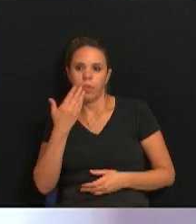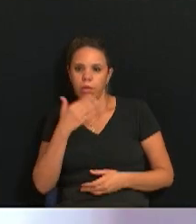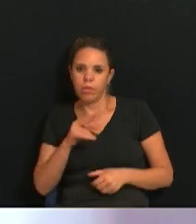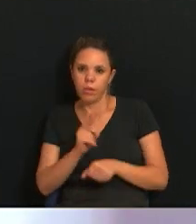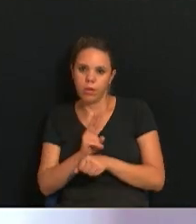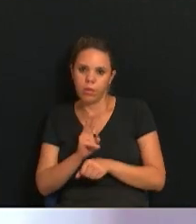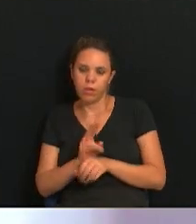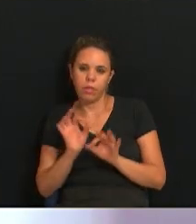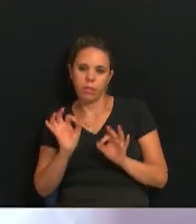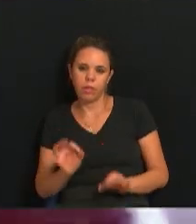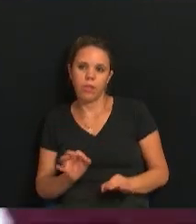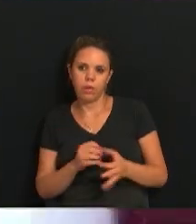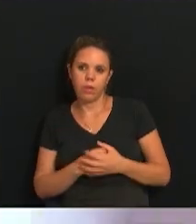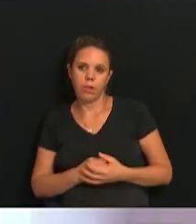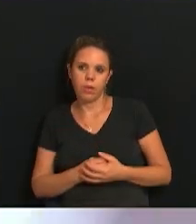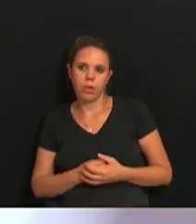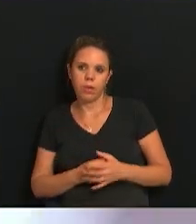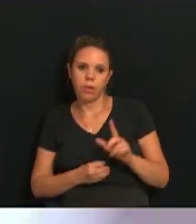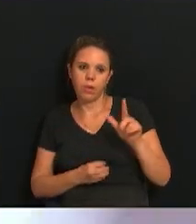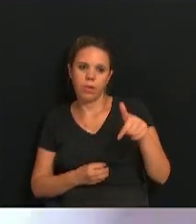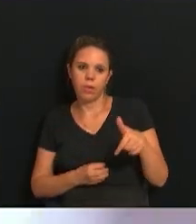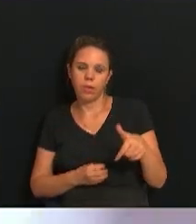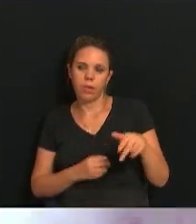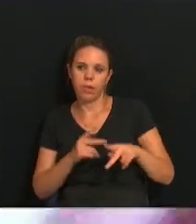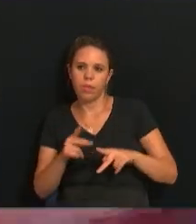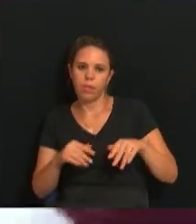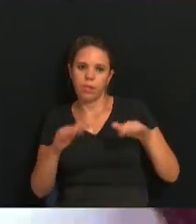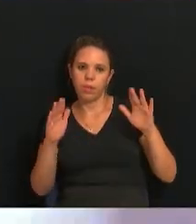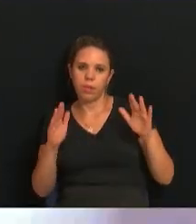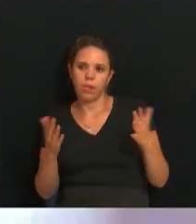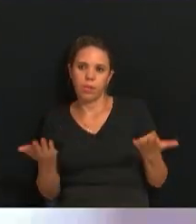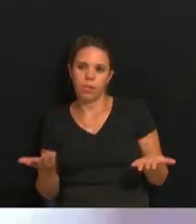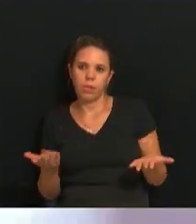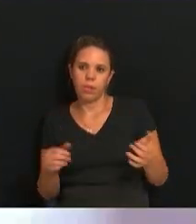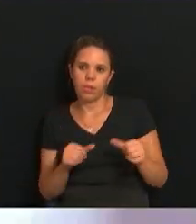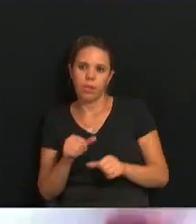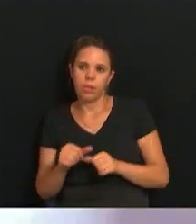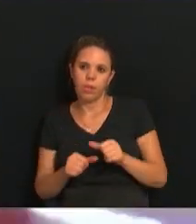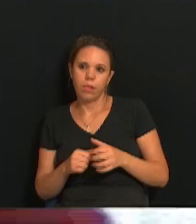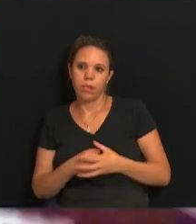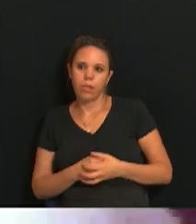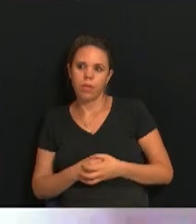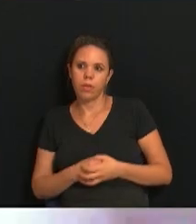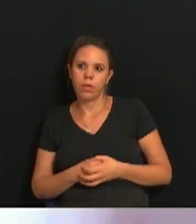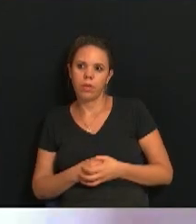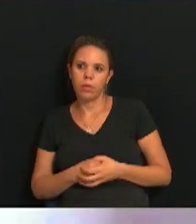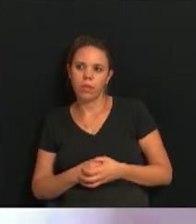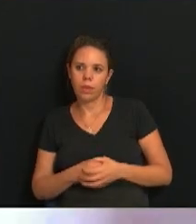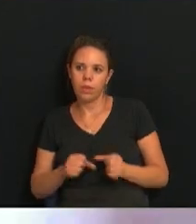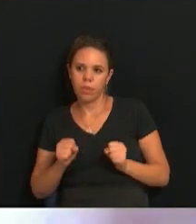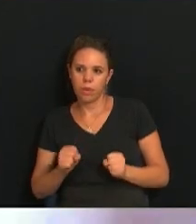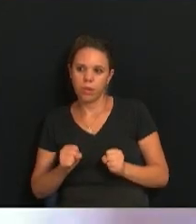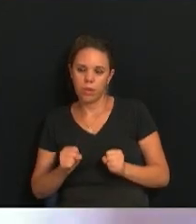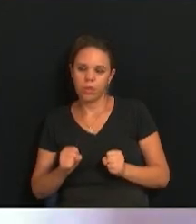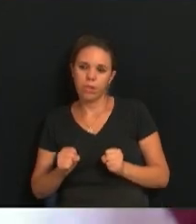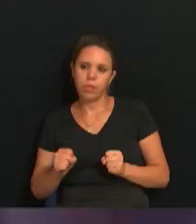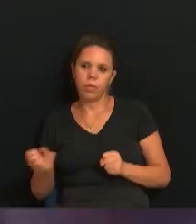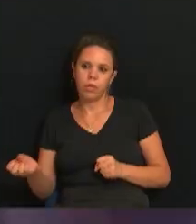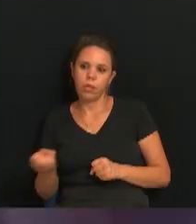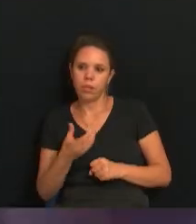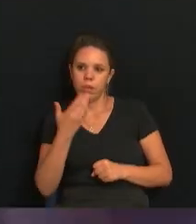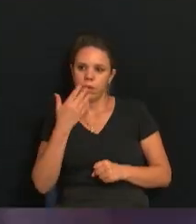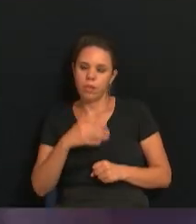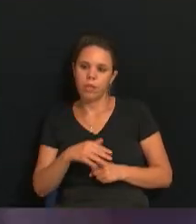cuidada, depois lá os adultos, né, quando se tornarem adultos, poderão também receber novas